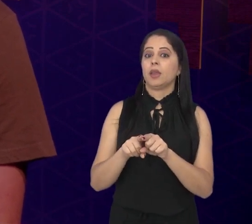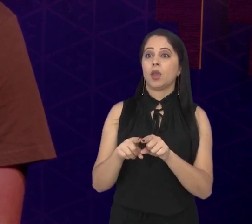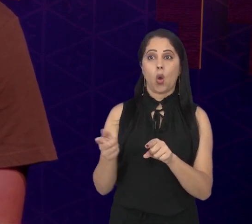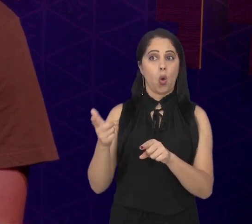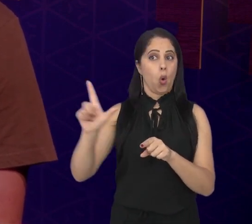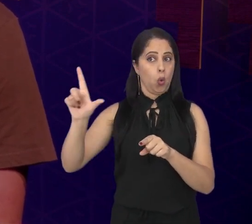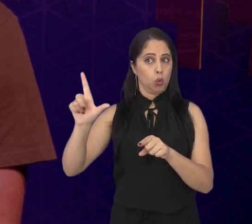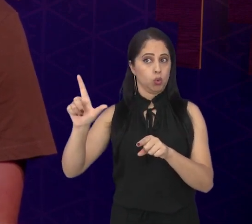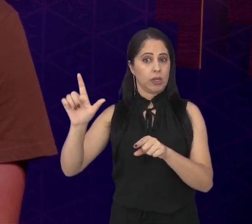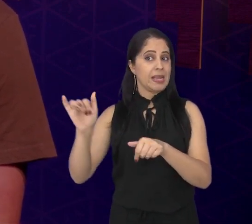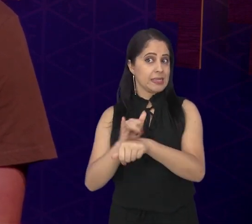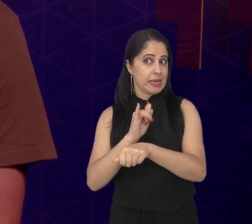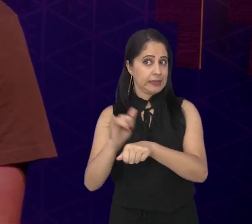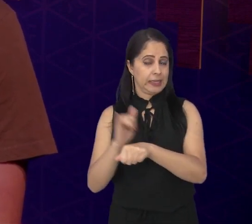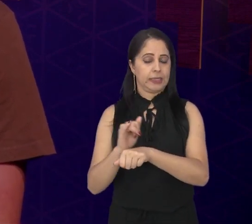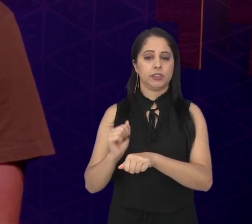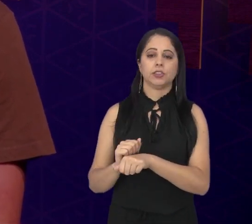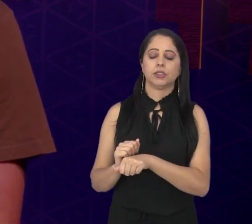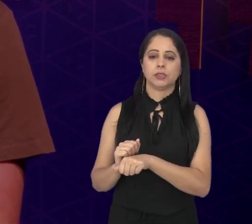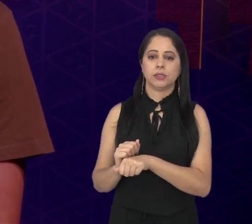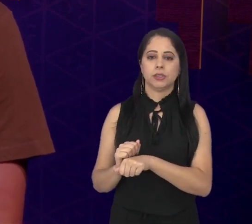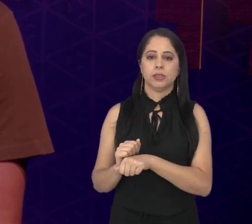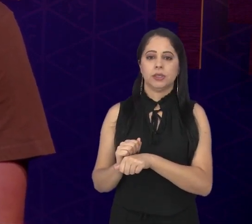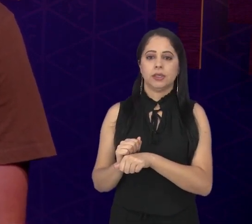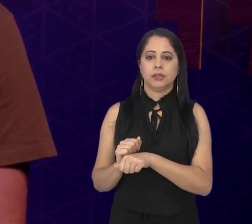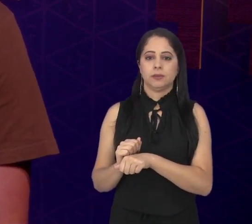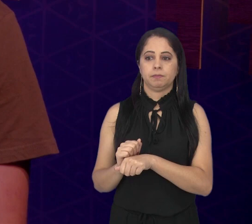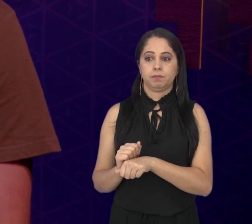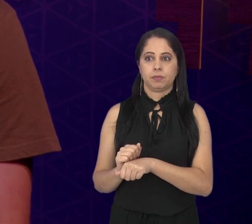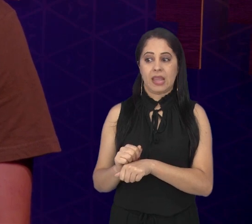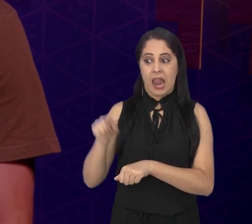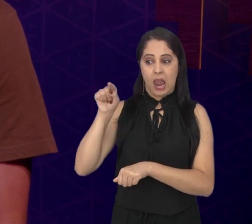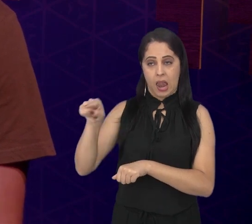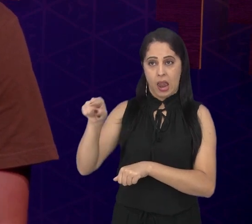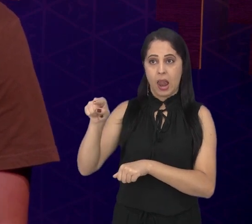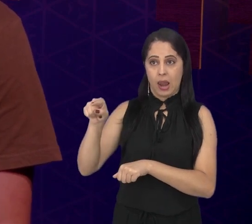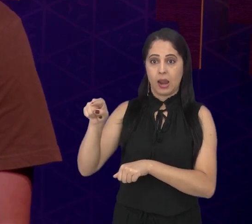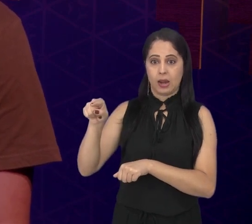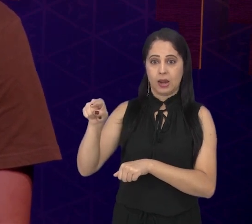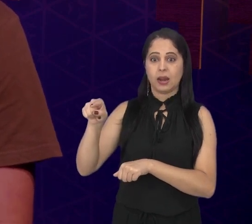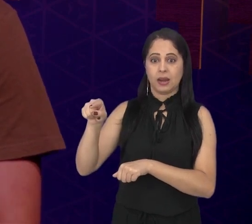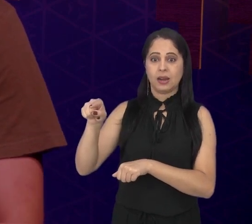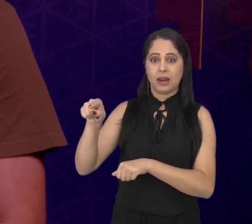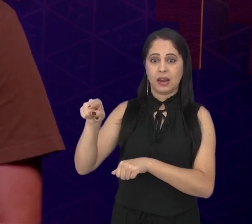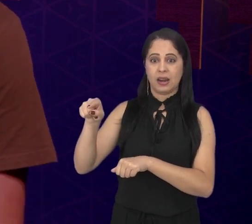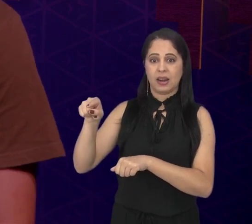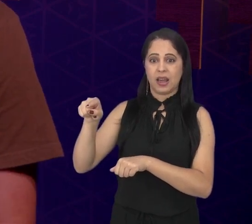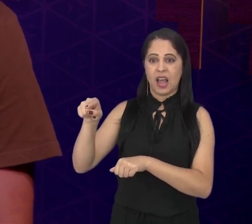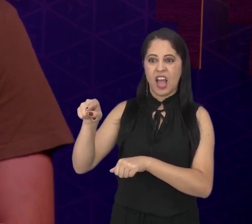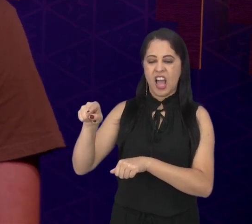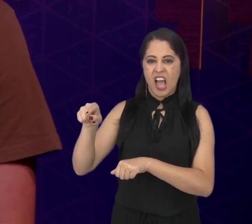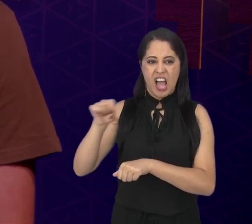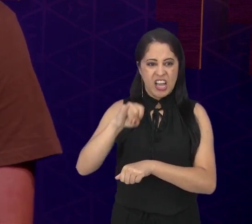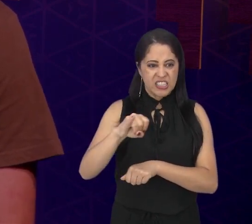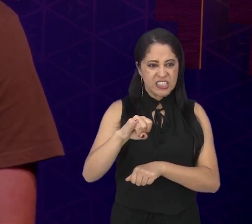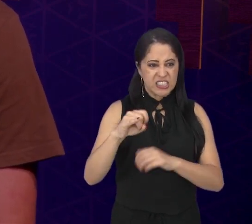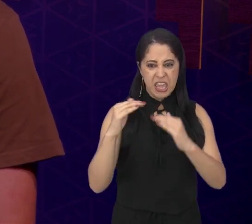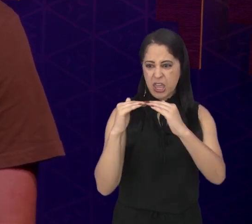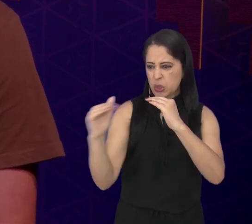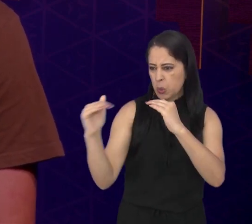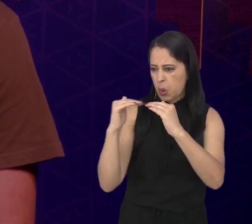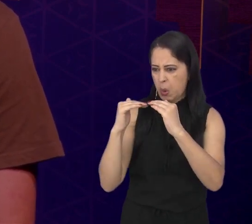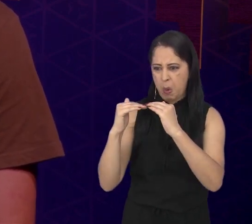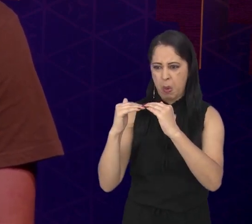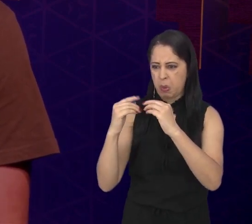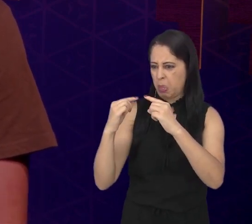Outro posicionamento de hard power que eles têm, eles caçam e extinguem todo mundo que pensa